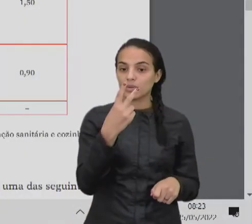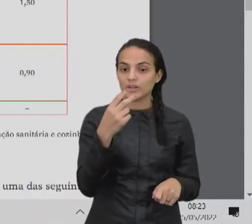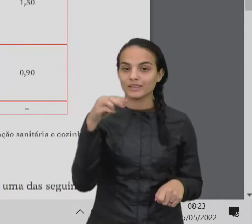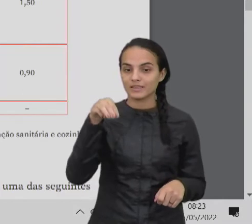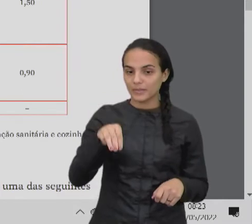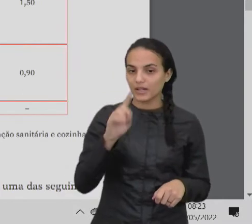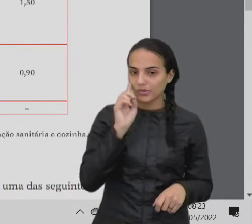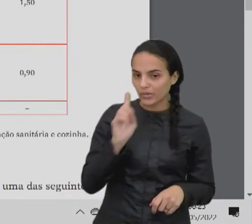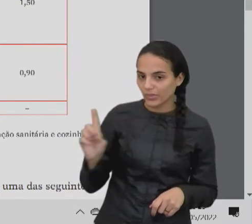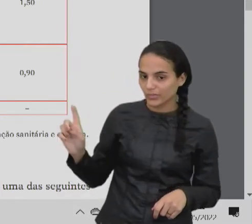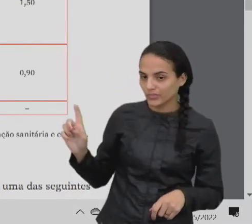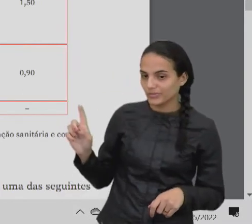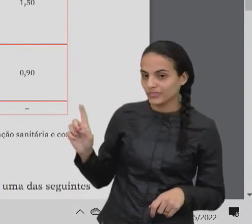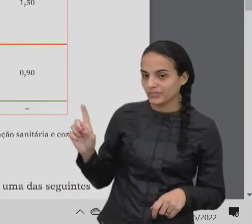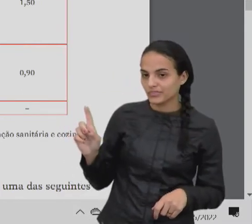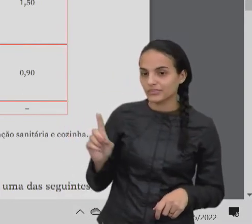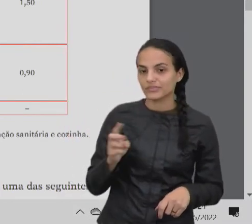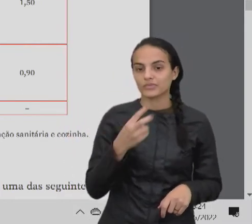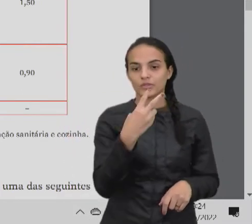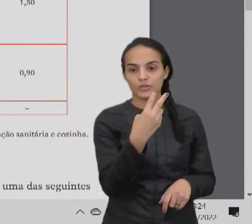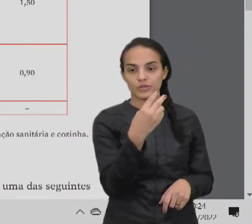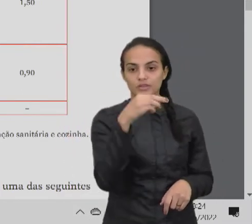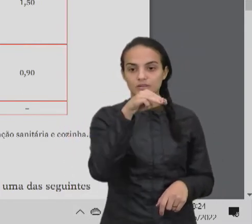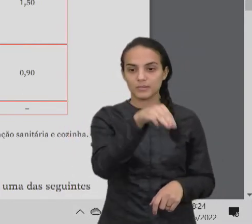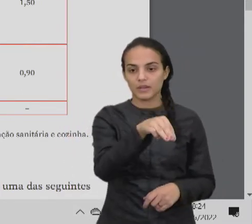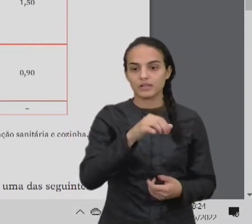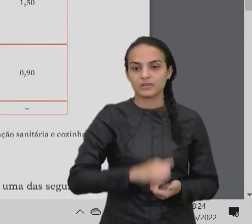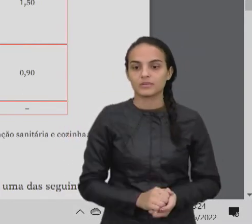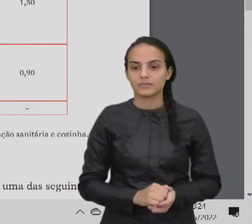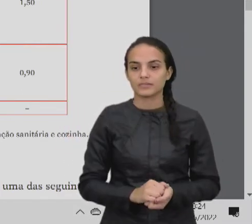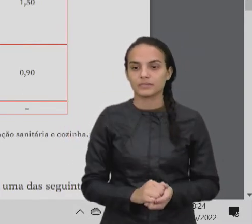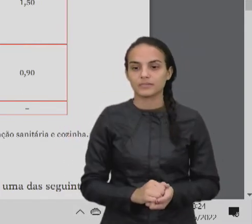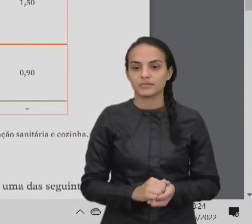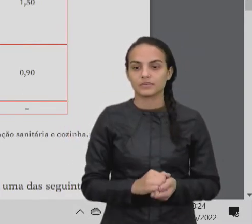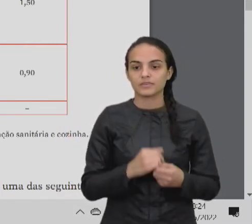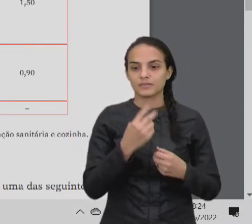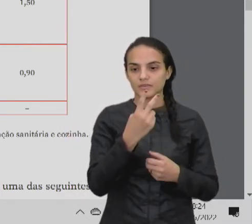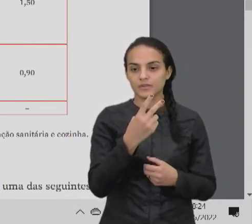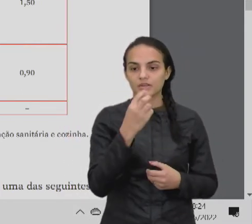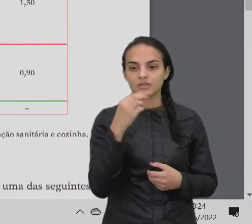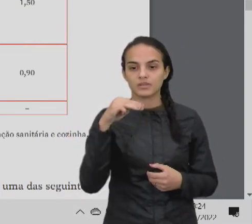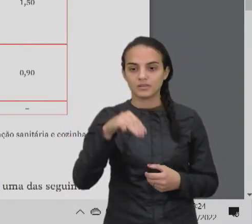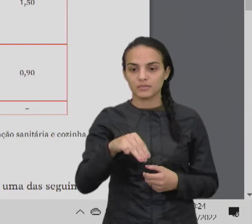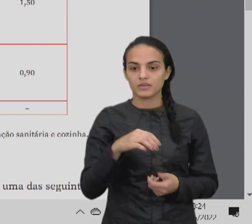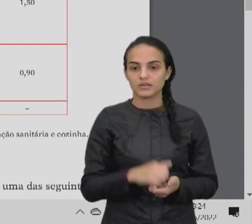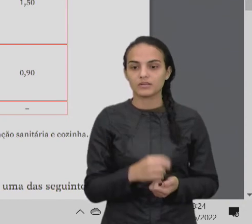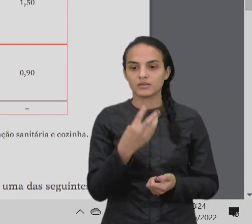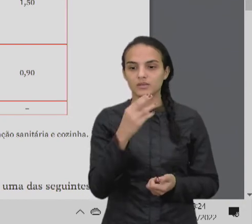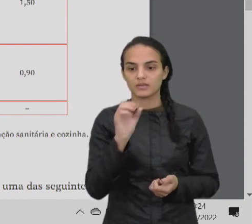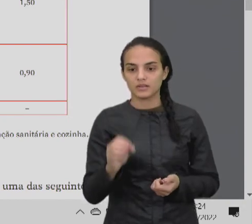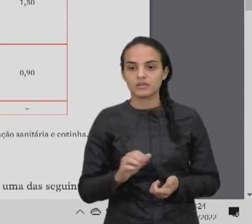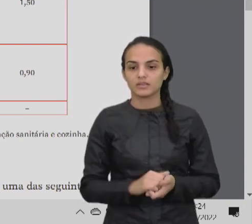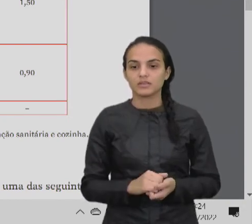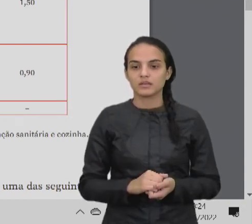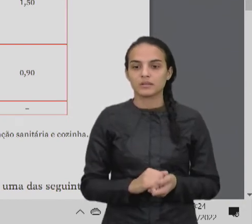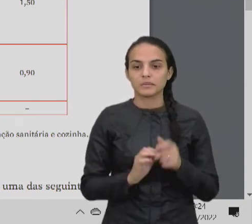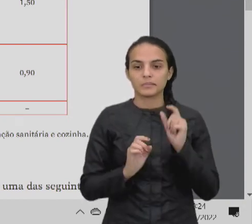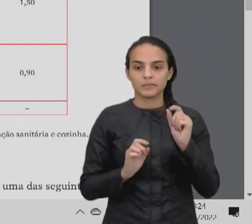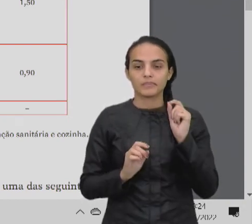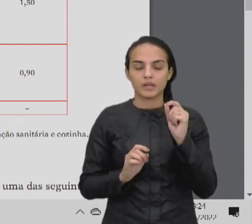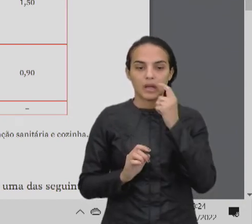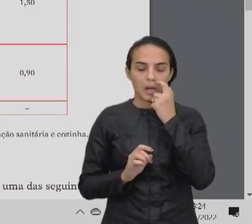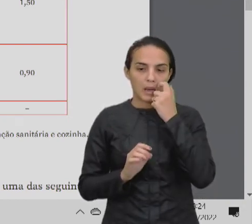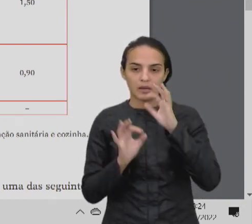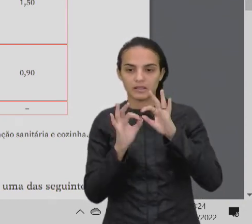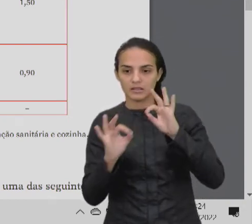tá vendo? O mínimo de 2,5 metros, só aqui que é de 2,30 metros. O pé direito é a distância do